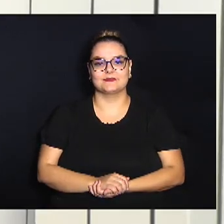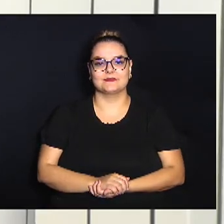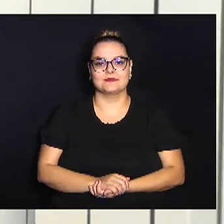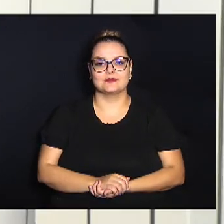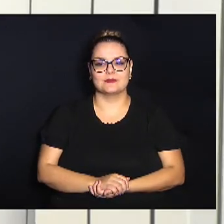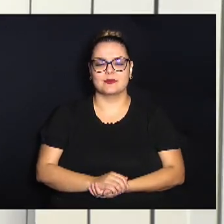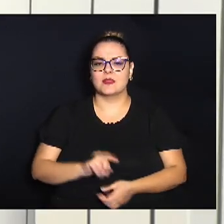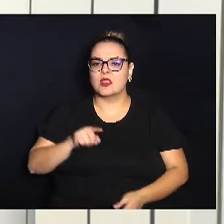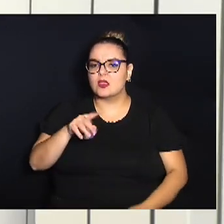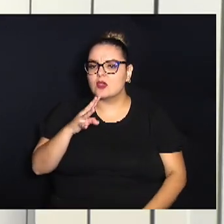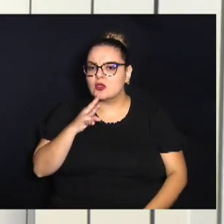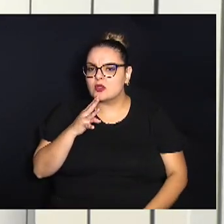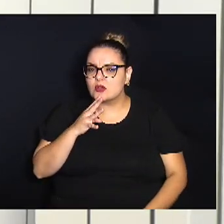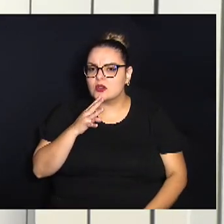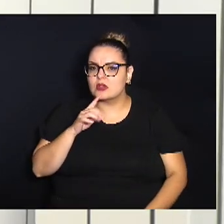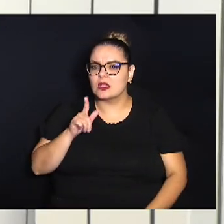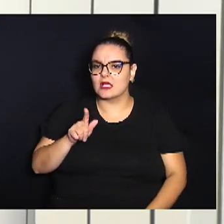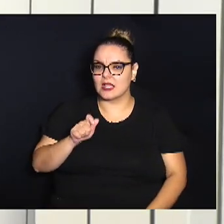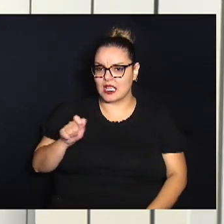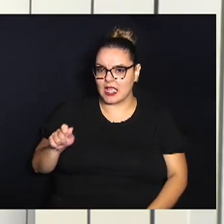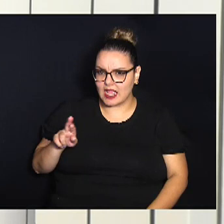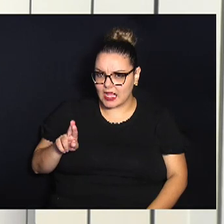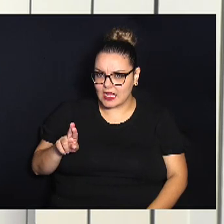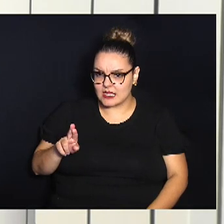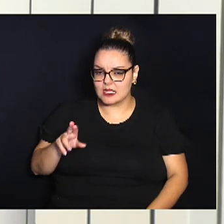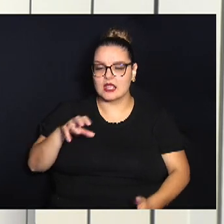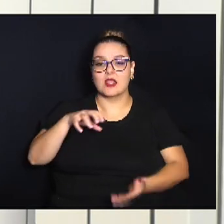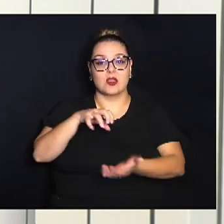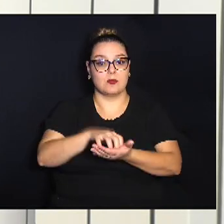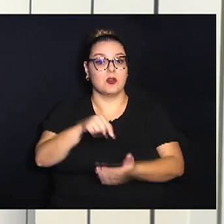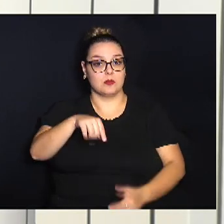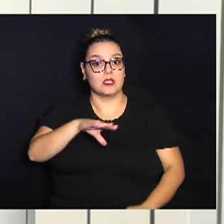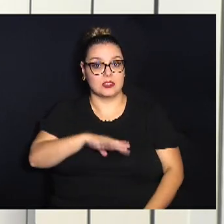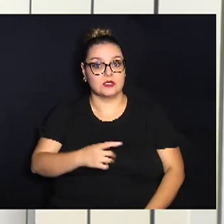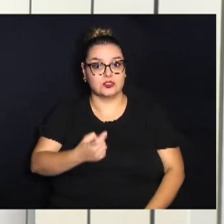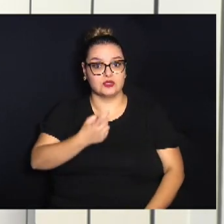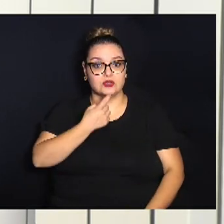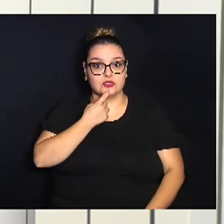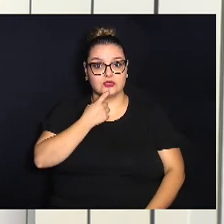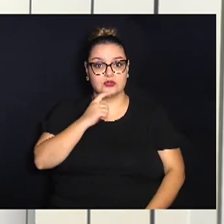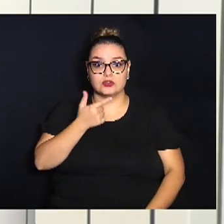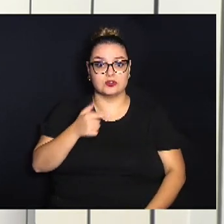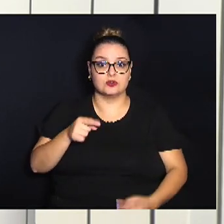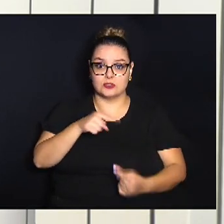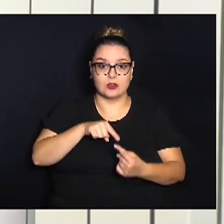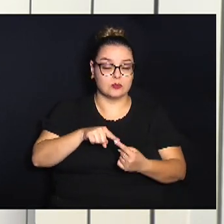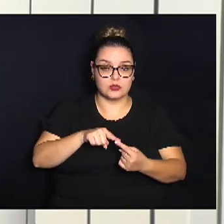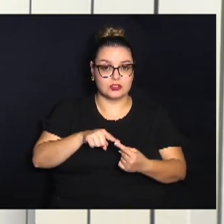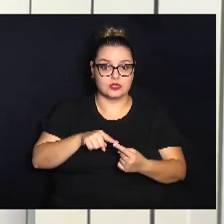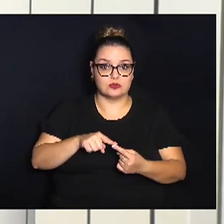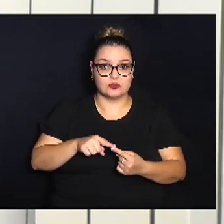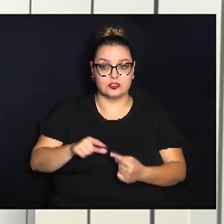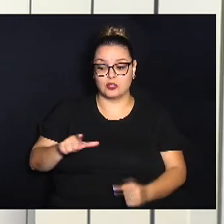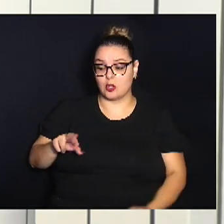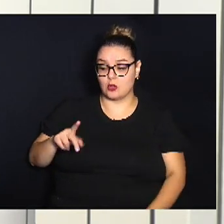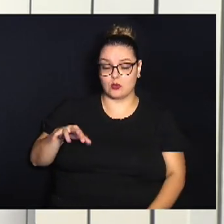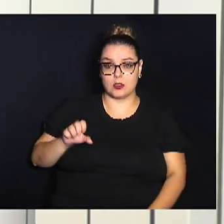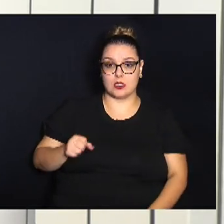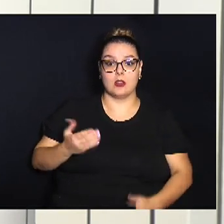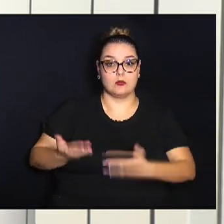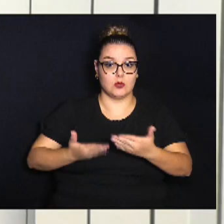Você conhece o GAAR? É uma ONG aqui de Campinas sem fins lucrativos que oferece